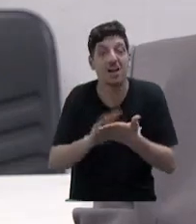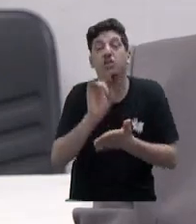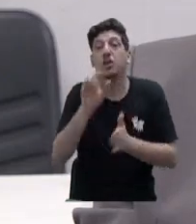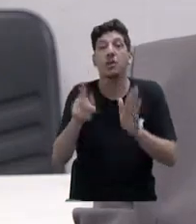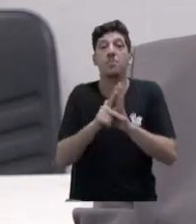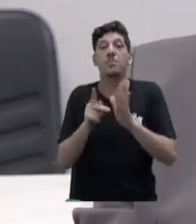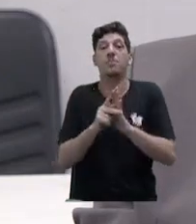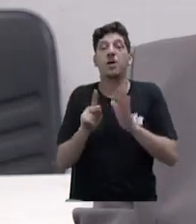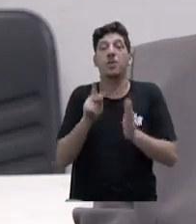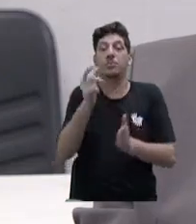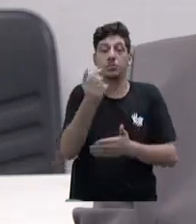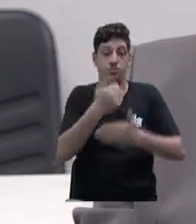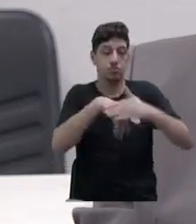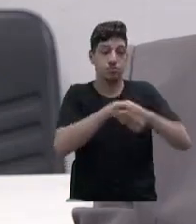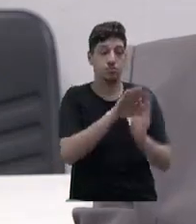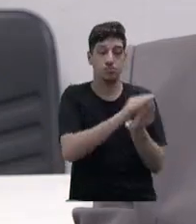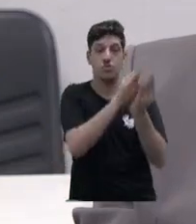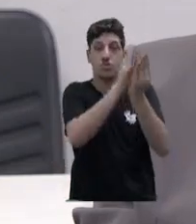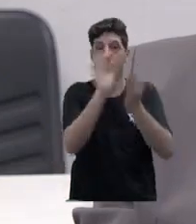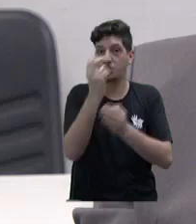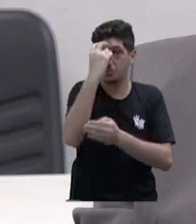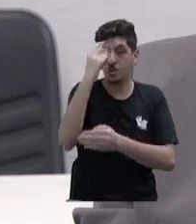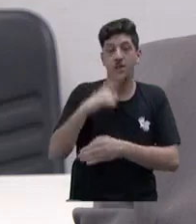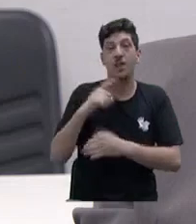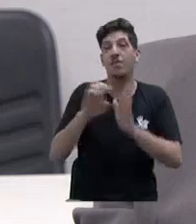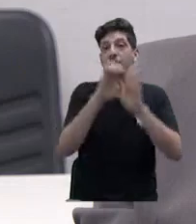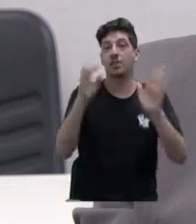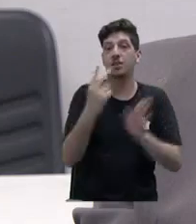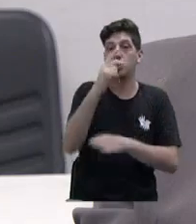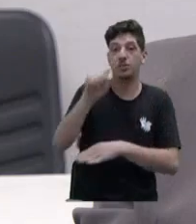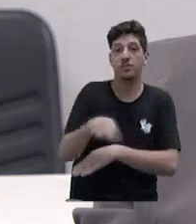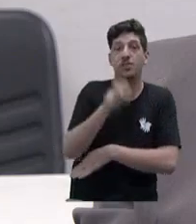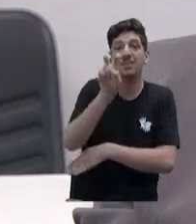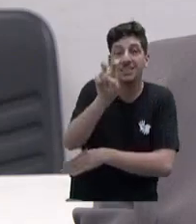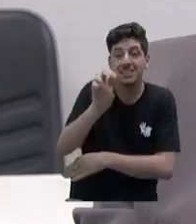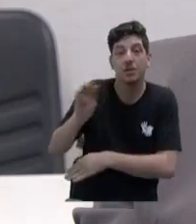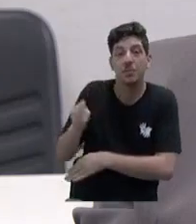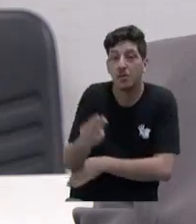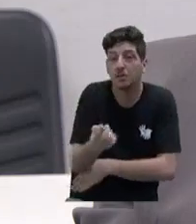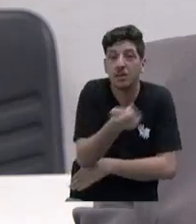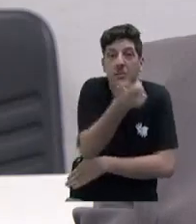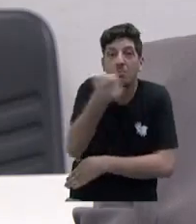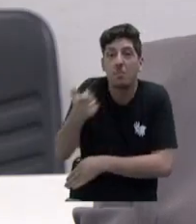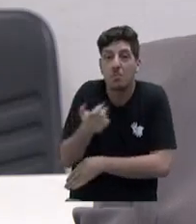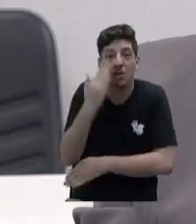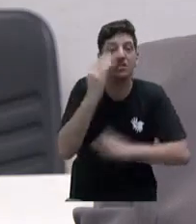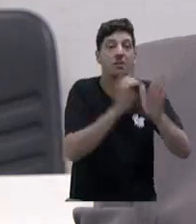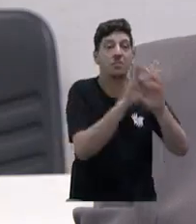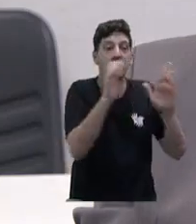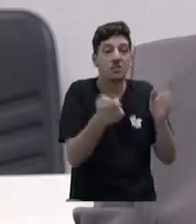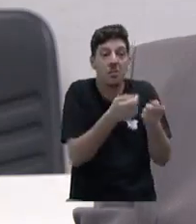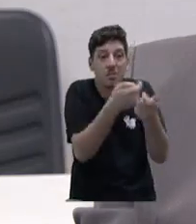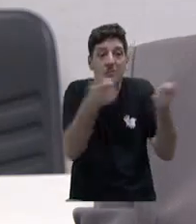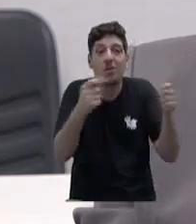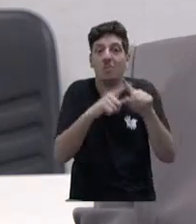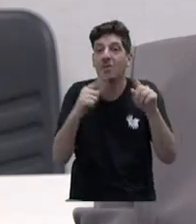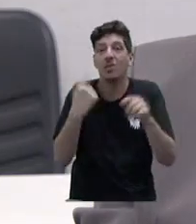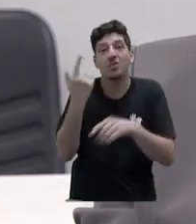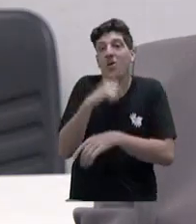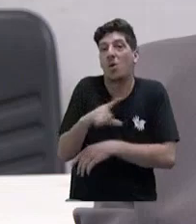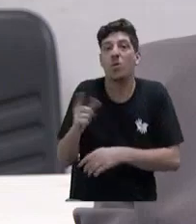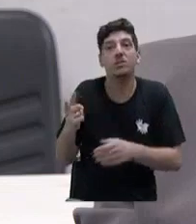Cultura, que nós abrimos, por exemplo, edital de 2,5 milhões, que é muito pouco para o setor, editais pequenininhos, mas nós não temos condições de